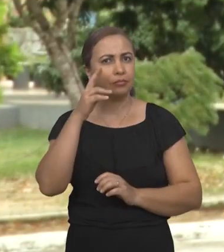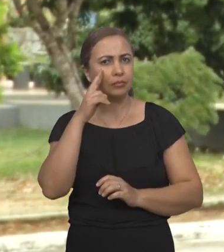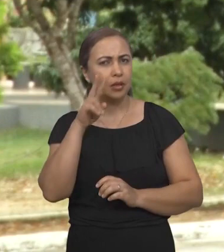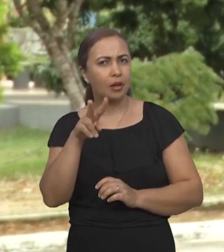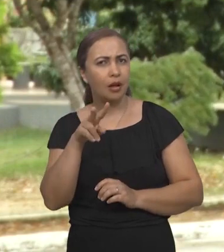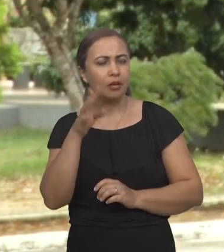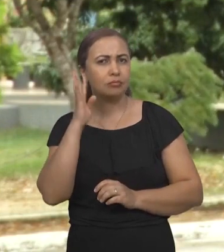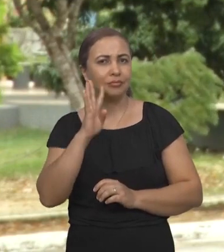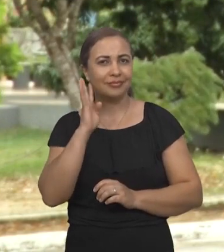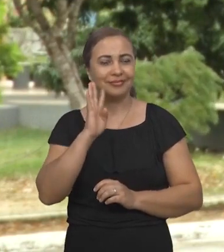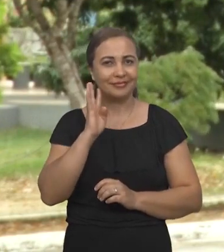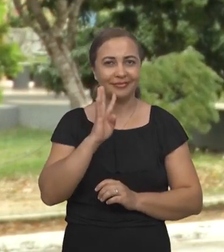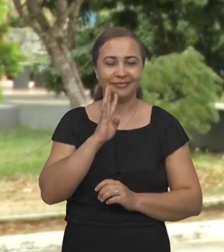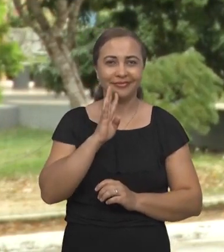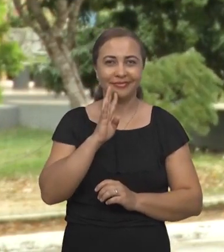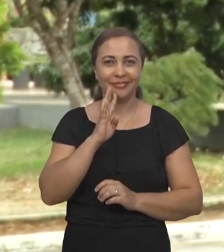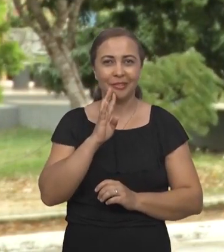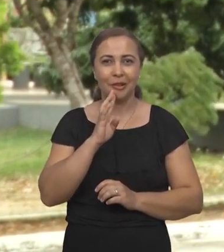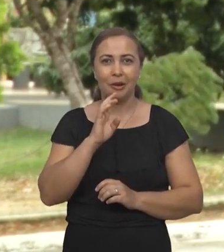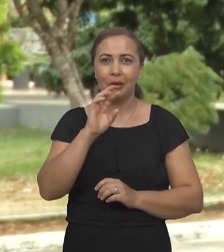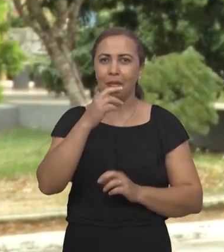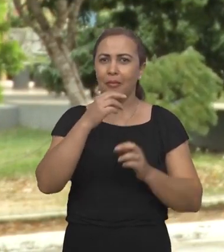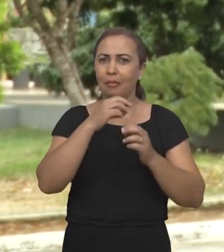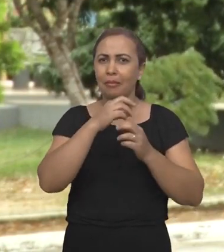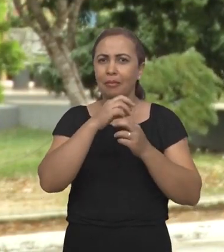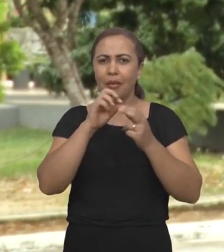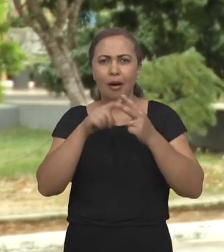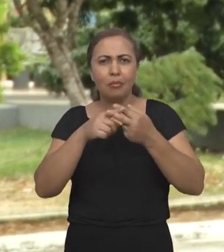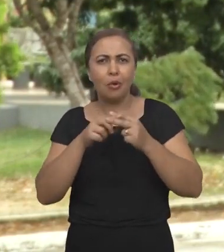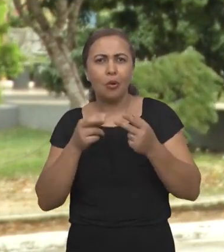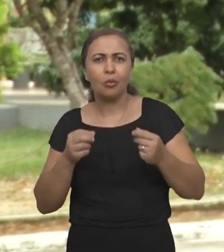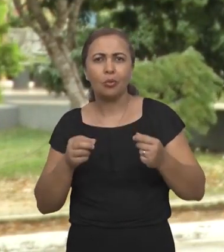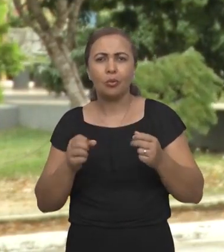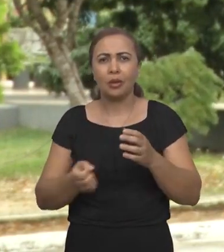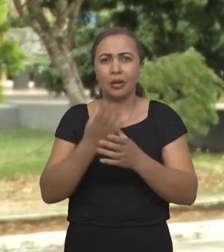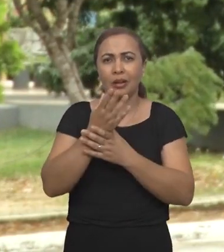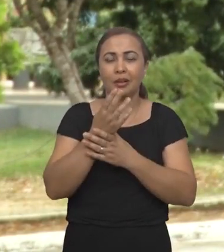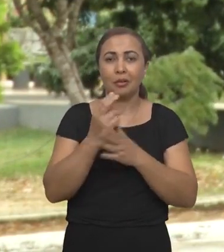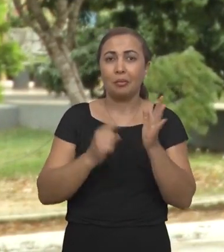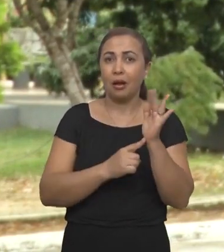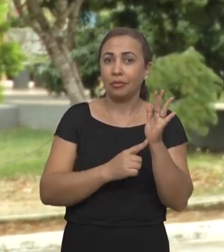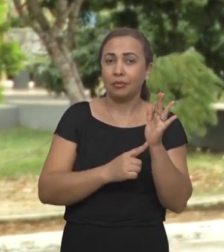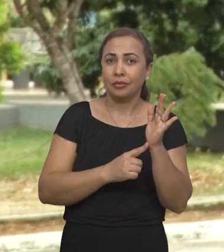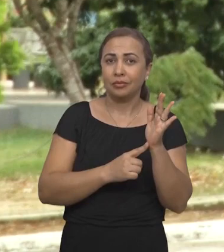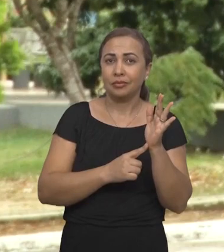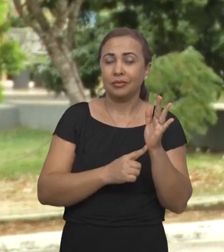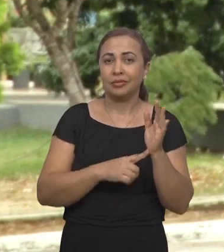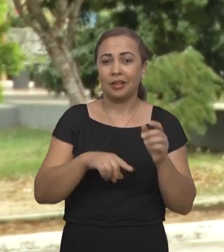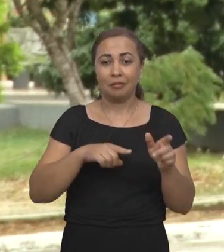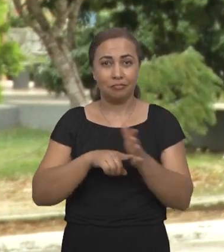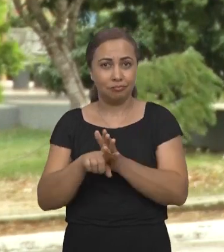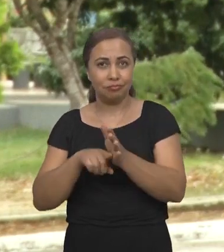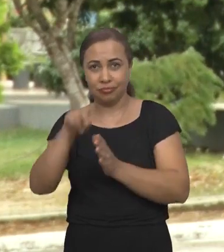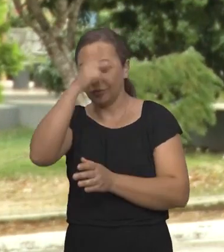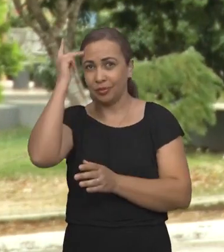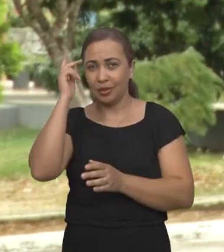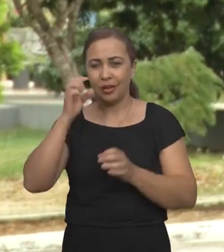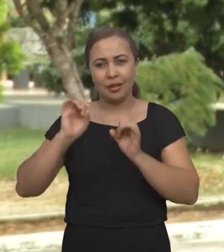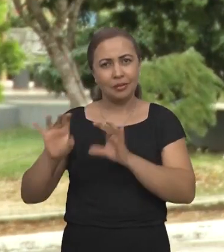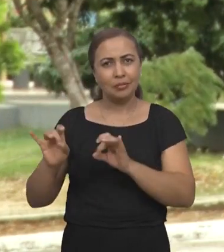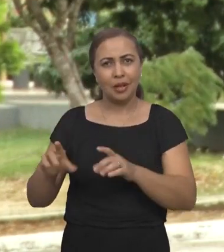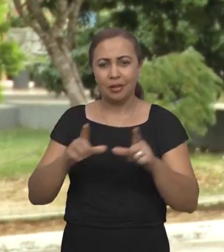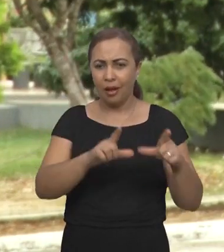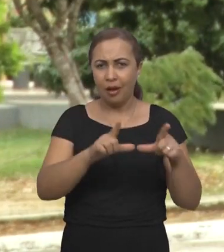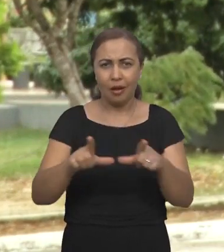Olha só que coisa bacana, um dispositivo criado por pesquisadores da Universidade Federal da Paraíba dispensa o uso